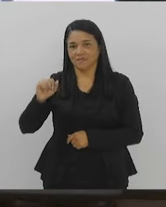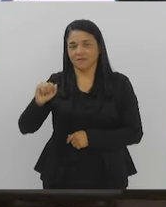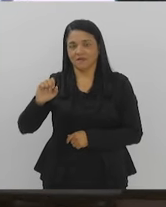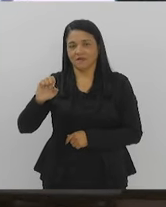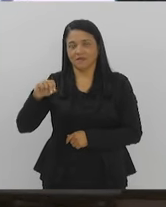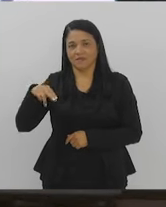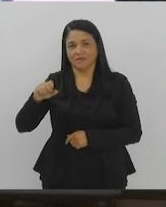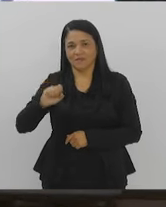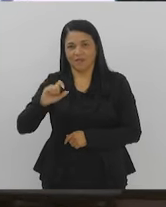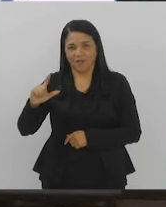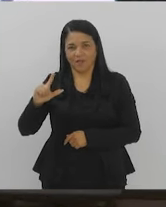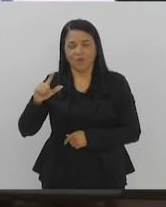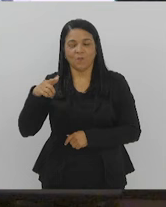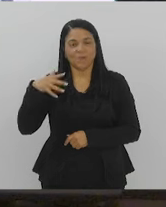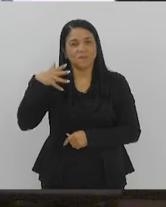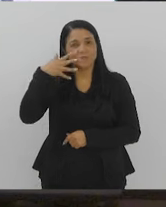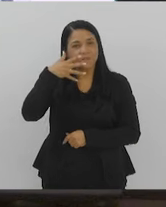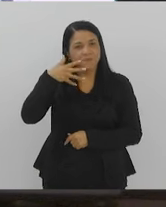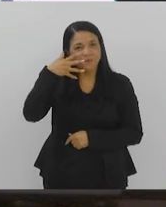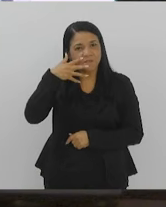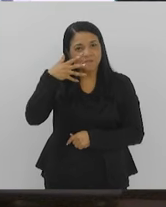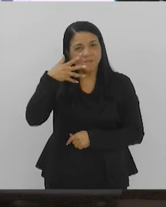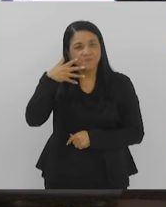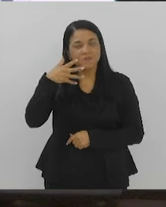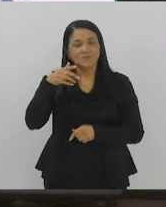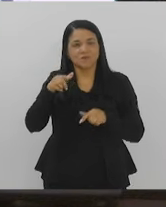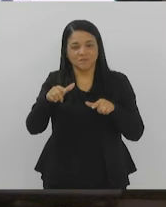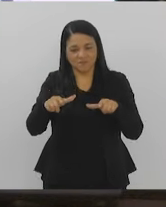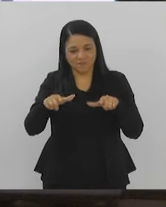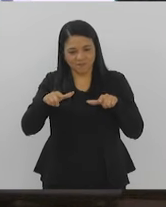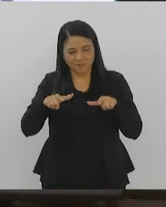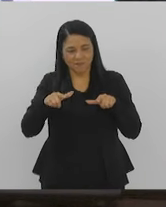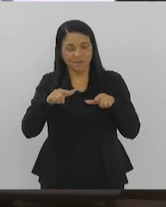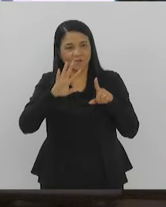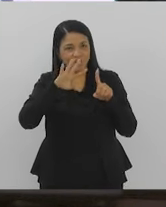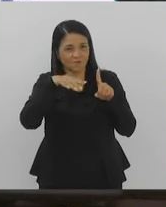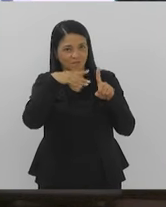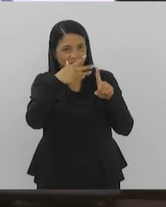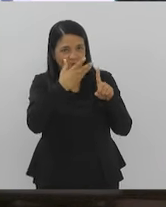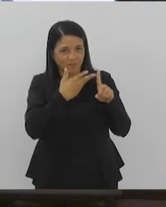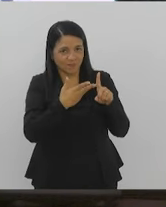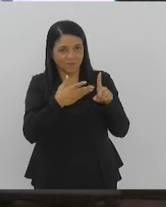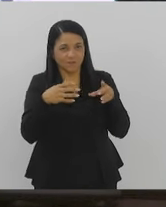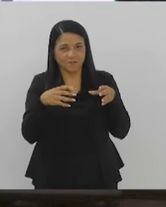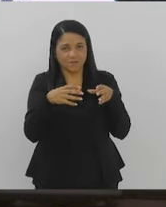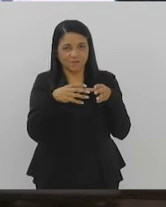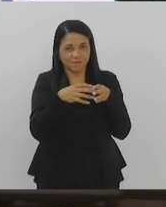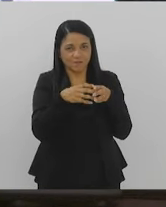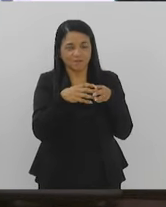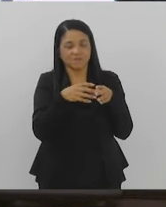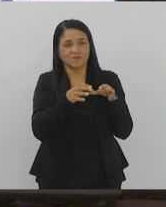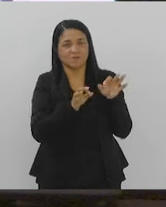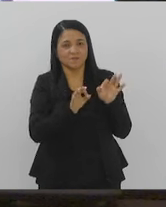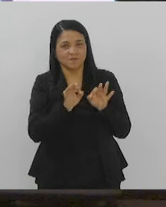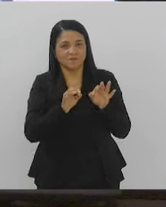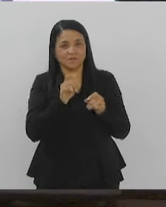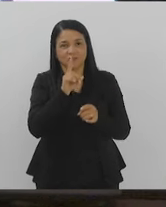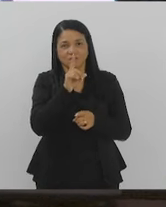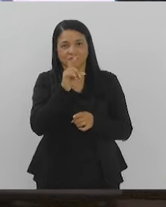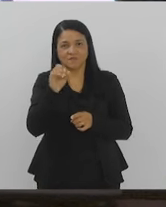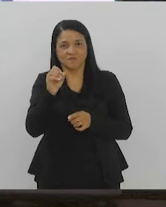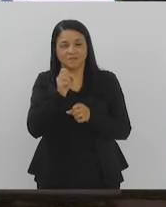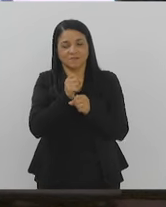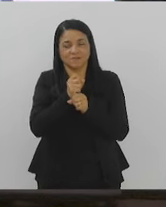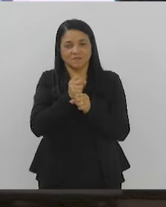breve saudação, entrega de uma homenagem em nome da comissão organizadora do centenário da Assembleia